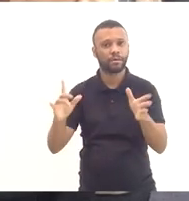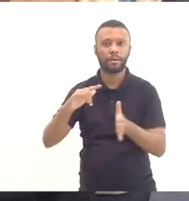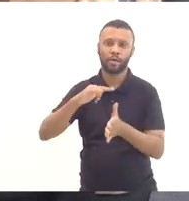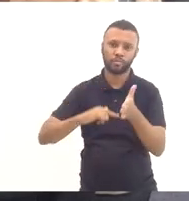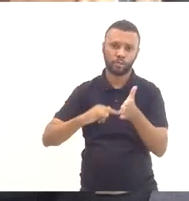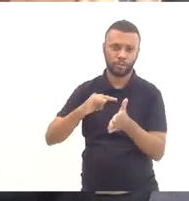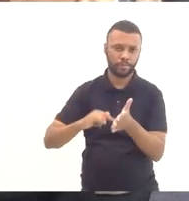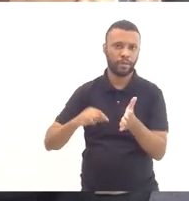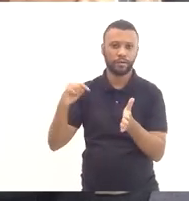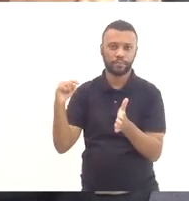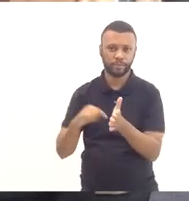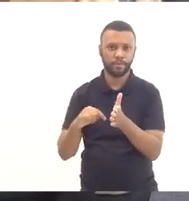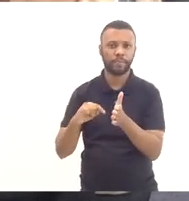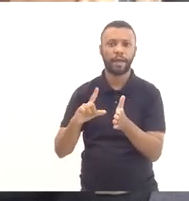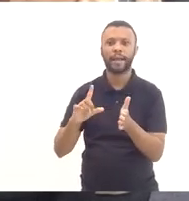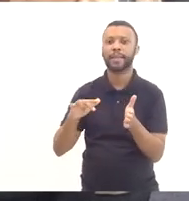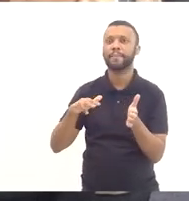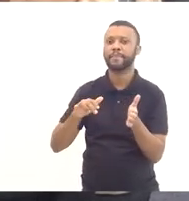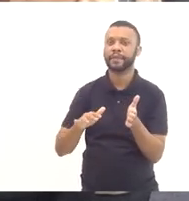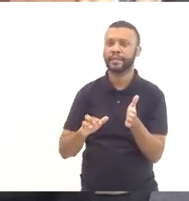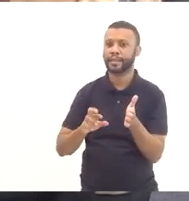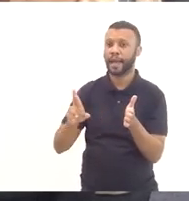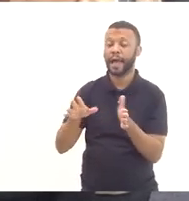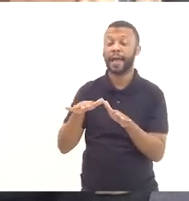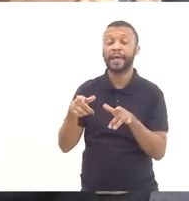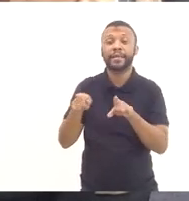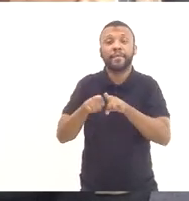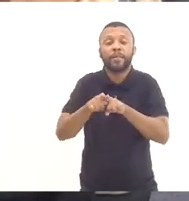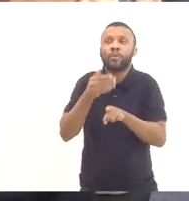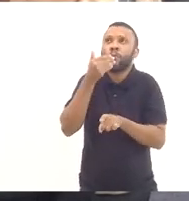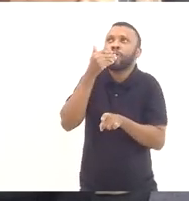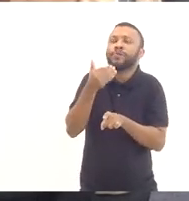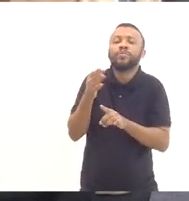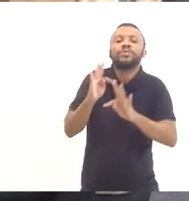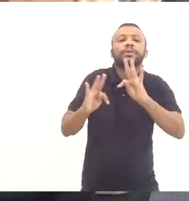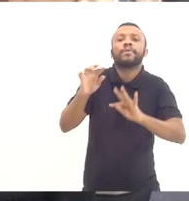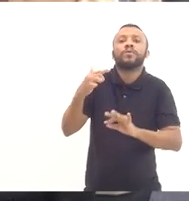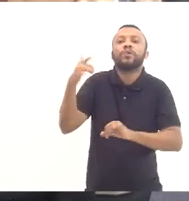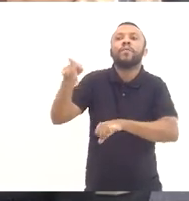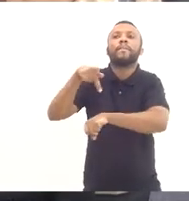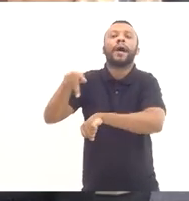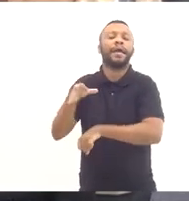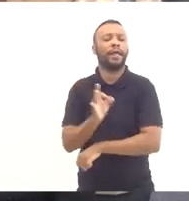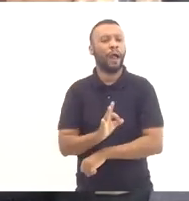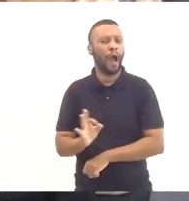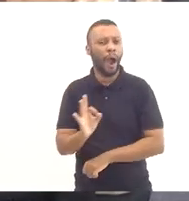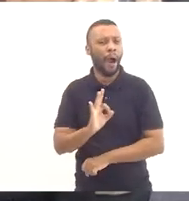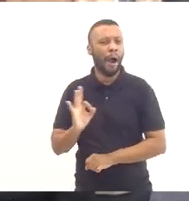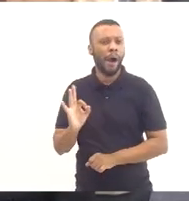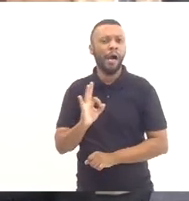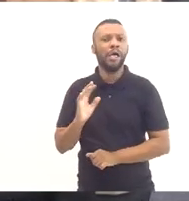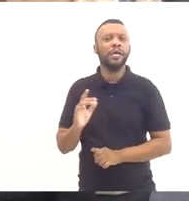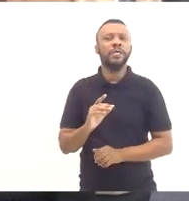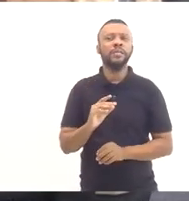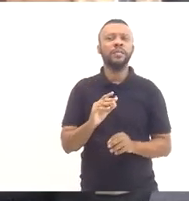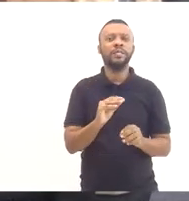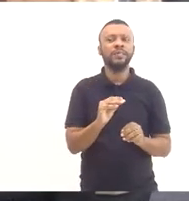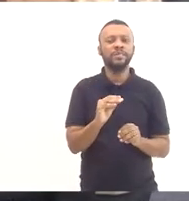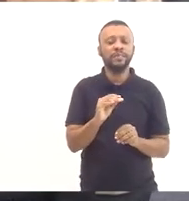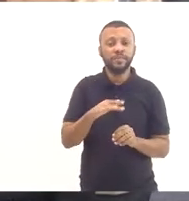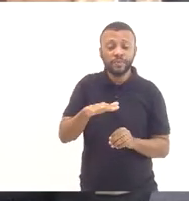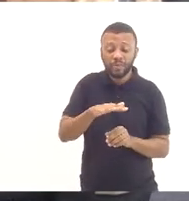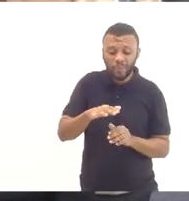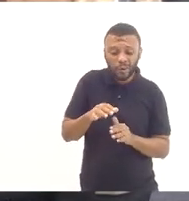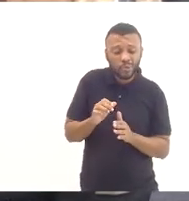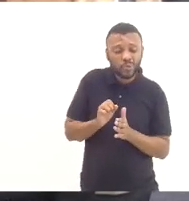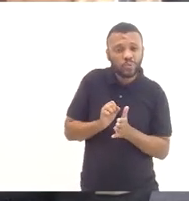e assim na verdade juíza eu nem pedi o tratamento fora de domicílio não todo eu peguei assim os meus maiores